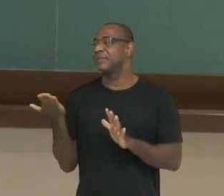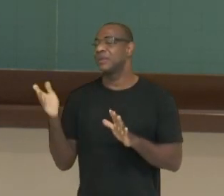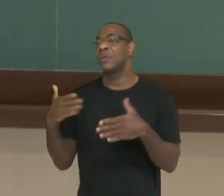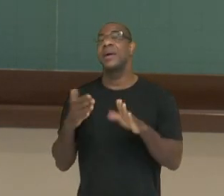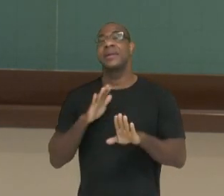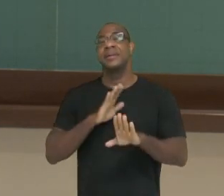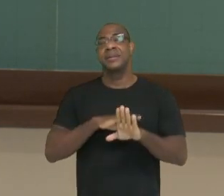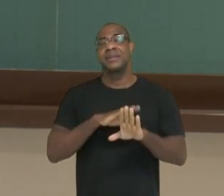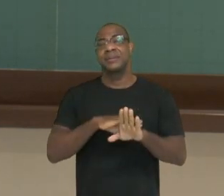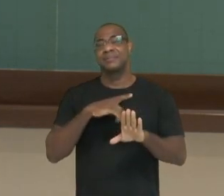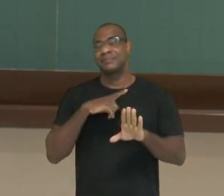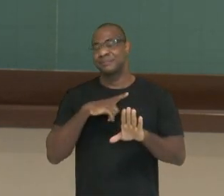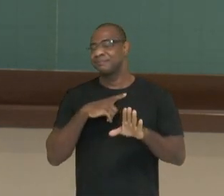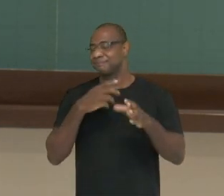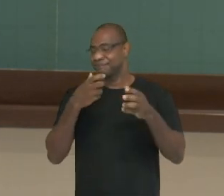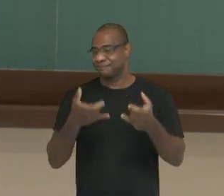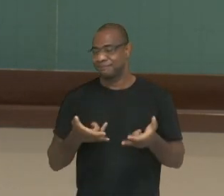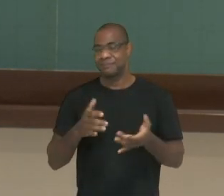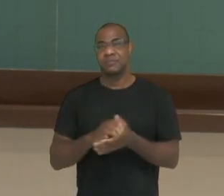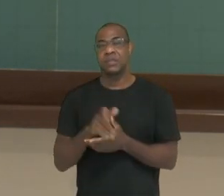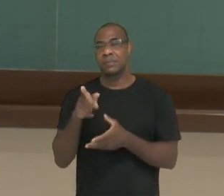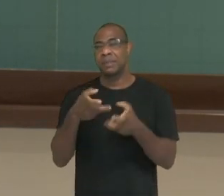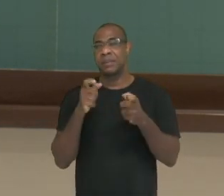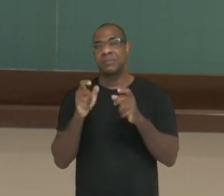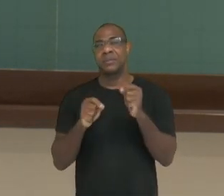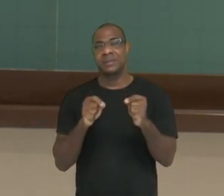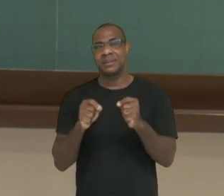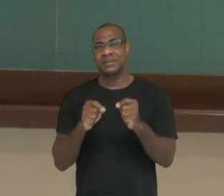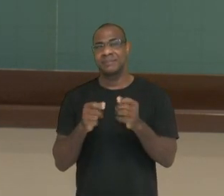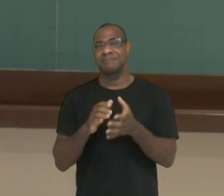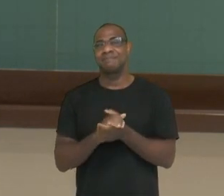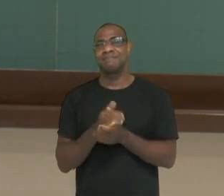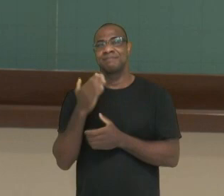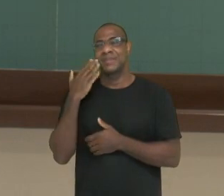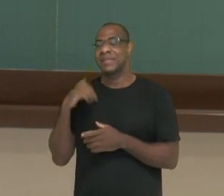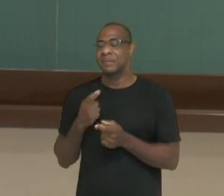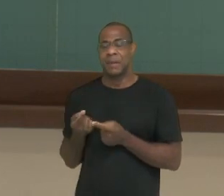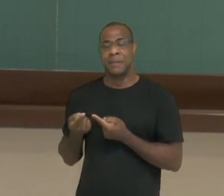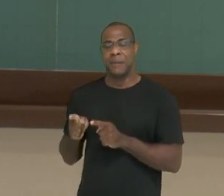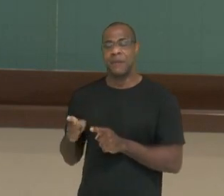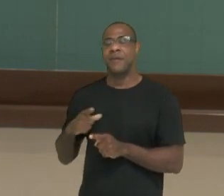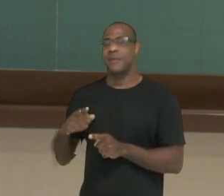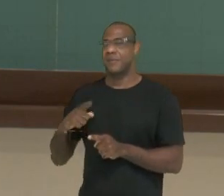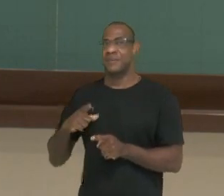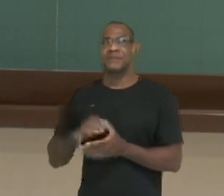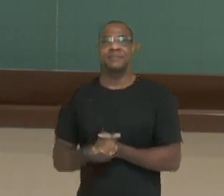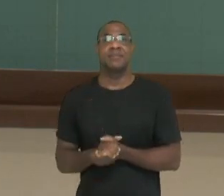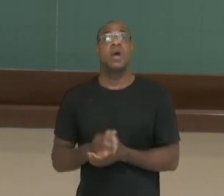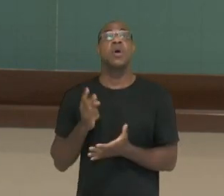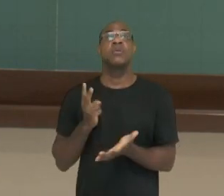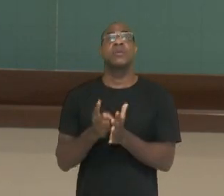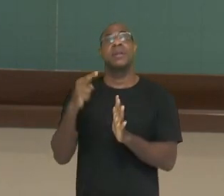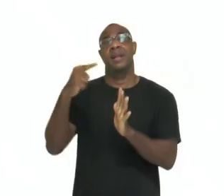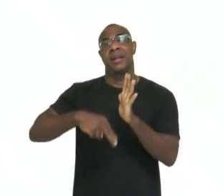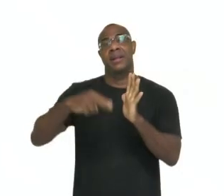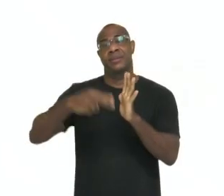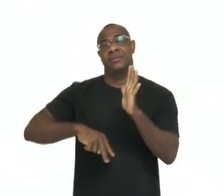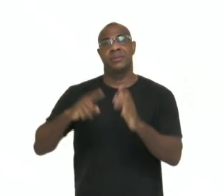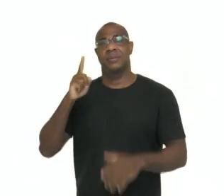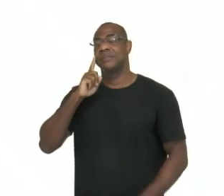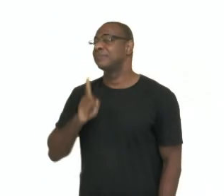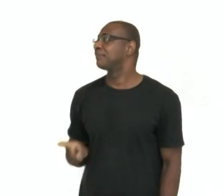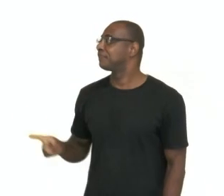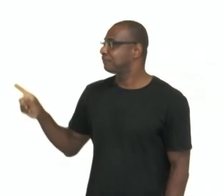é da dona do livro. E você nota a ironia ali presente. Continuando a leitura, temos: até que